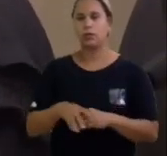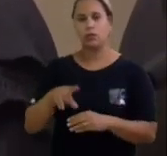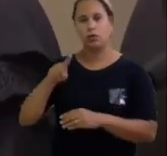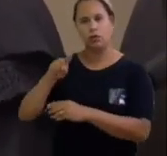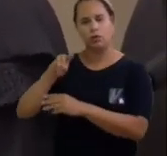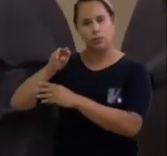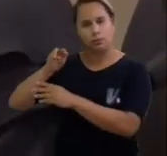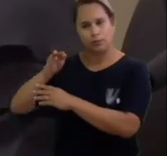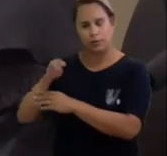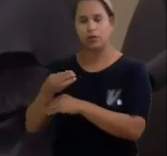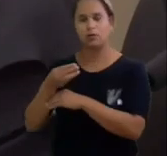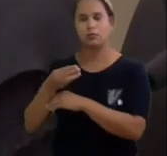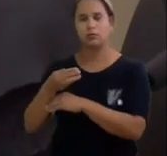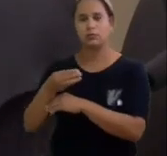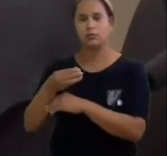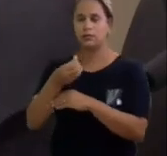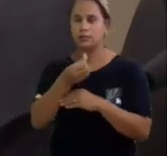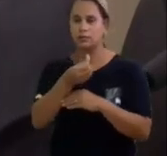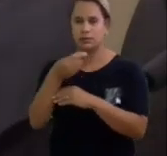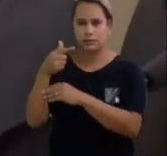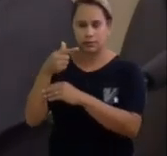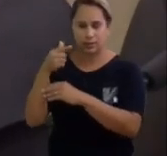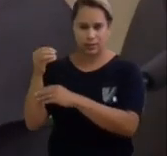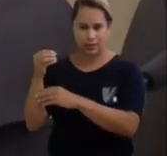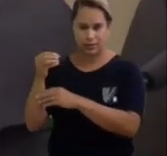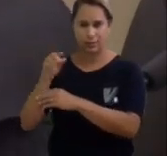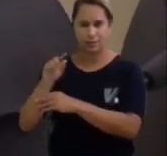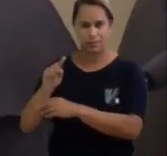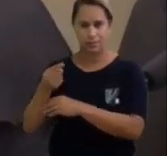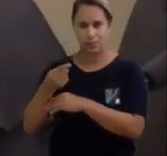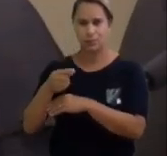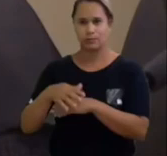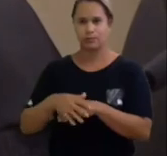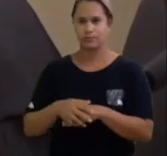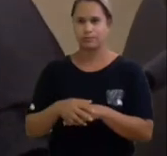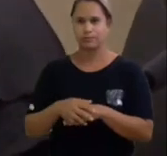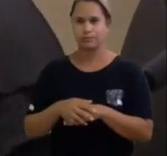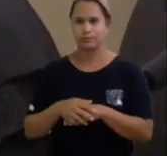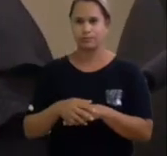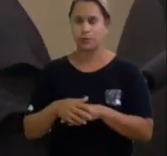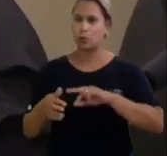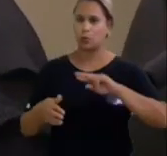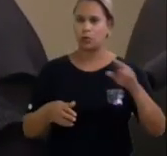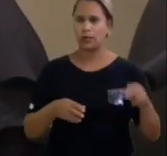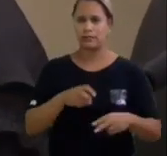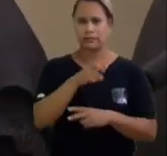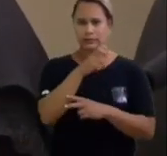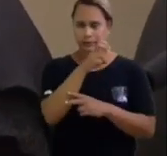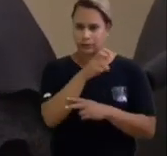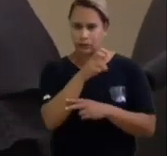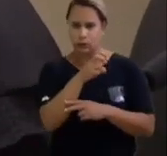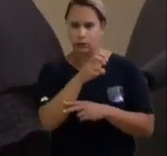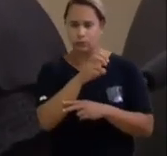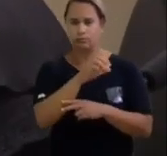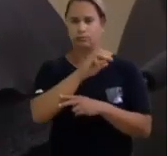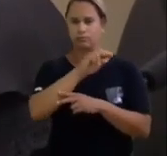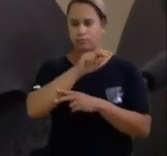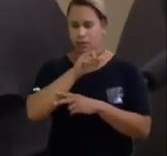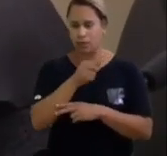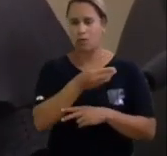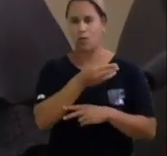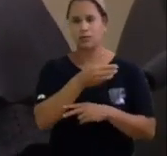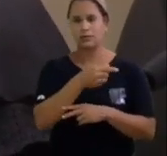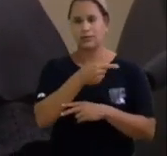1.670.000, enquanto as despesas de campanha não seriam 5.100.000, mas na casa de 4.200.000. E o resultado final